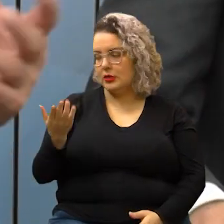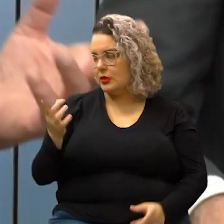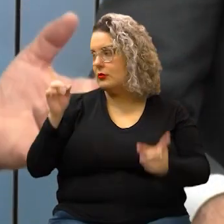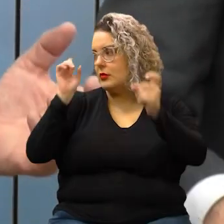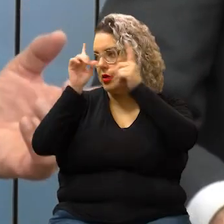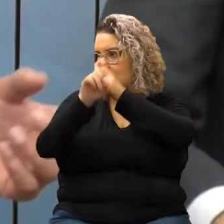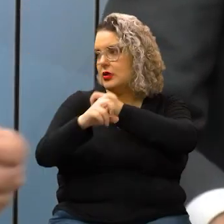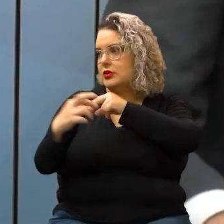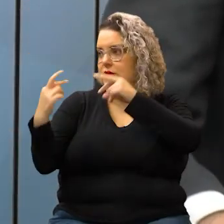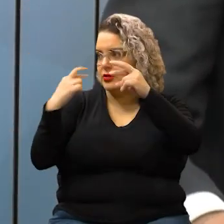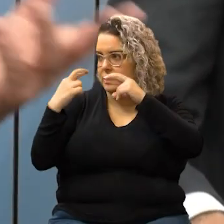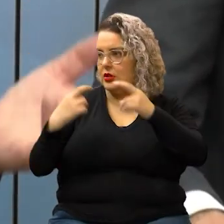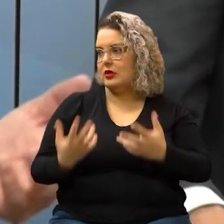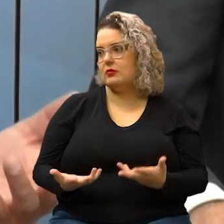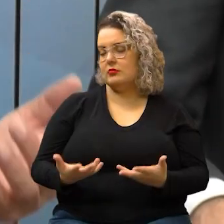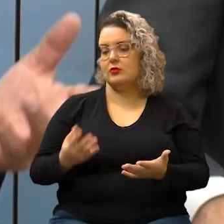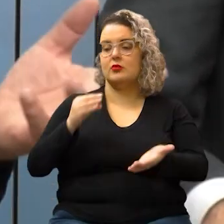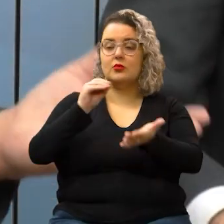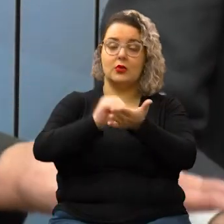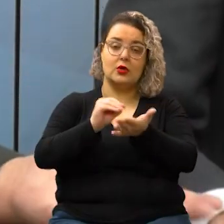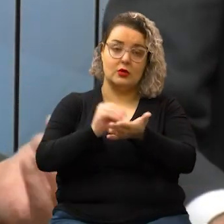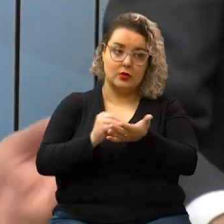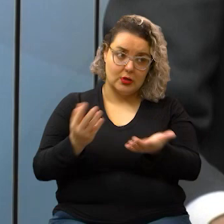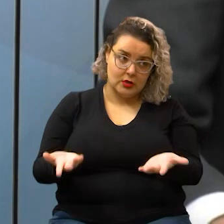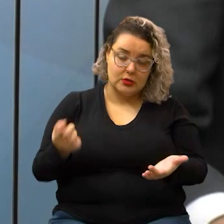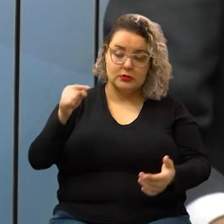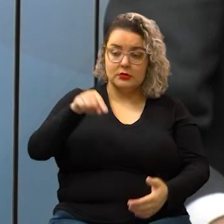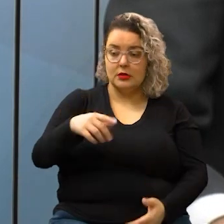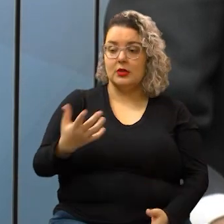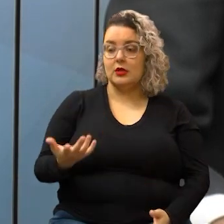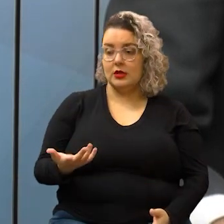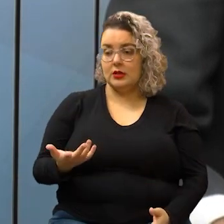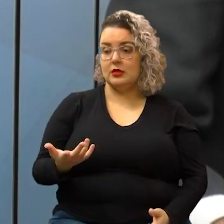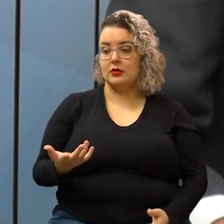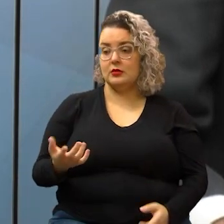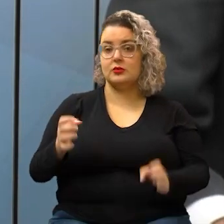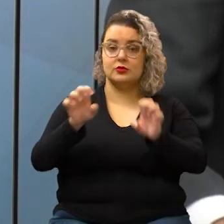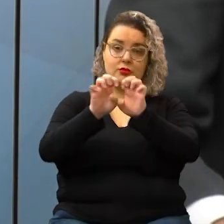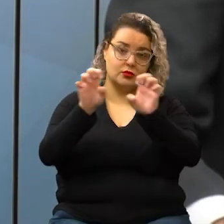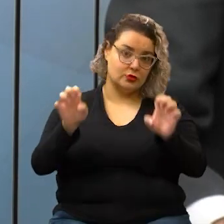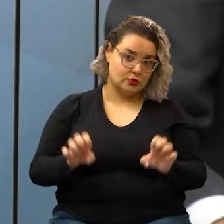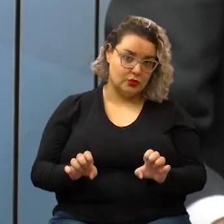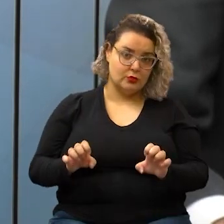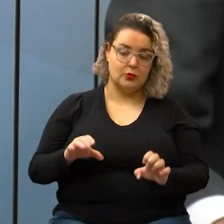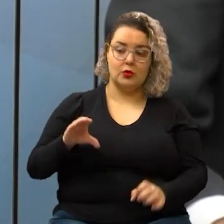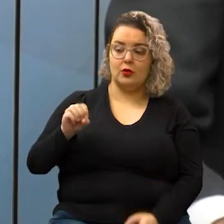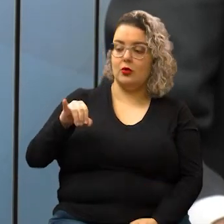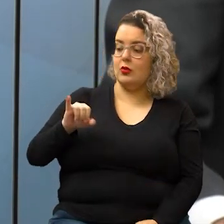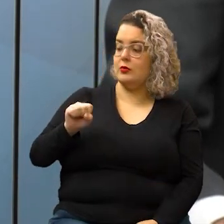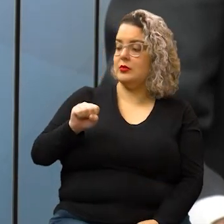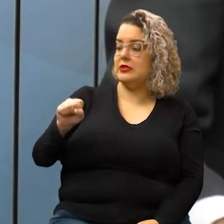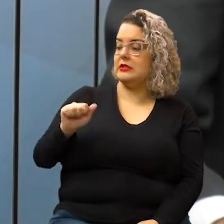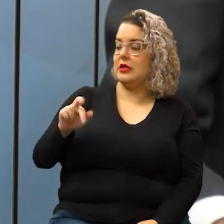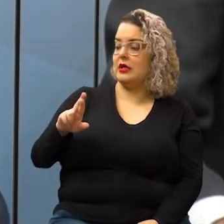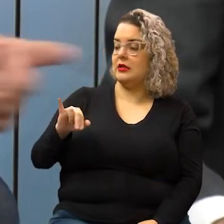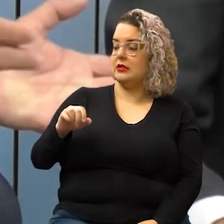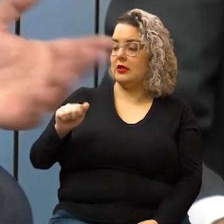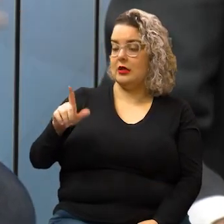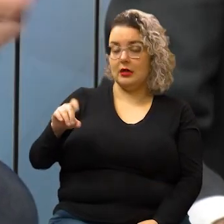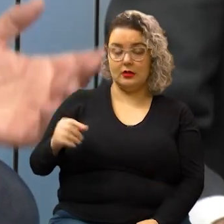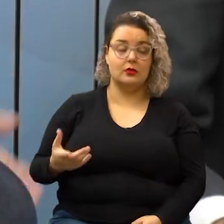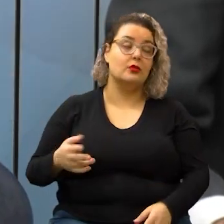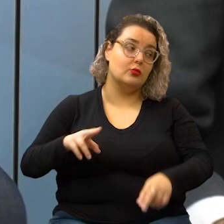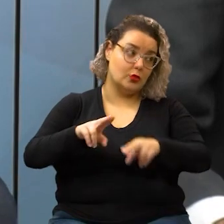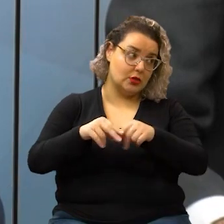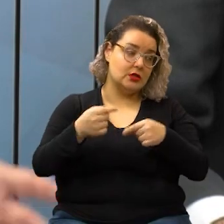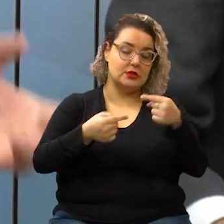da fiscalização por falta, nesse caso, de uma estrutura por um comissariado. Mas por isso que esse